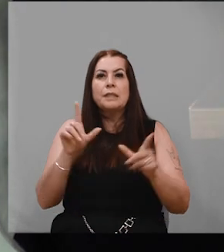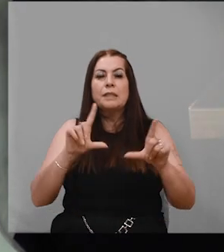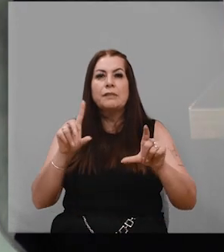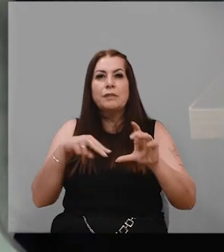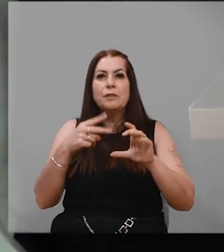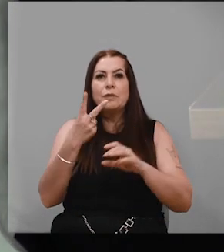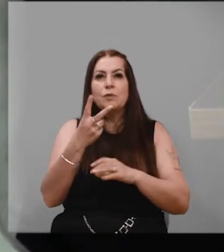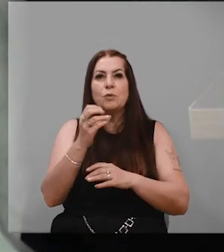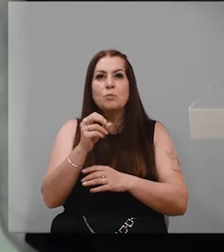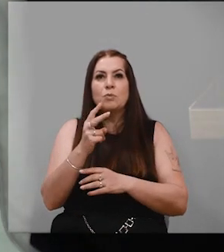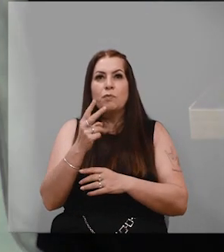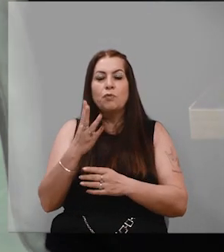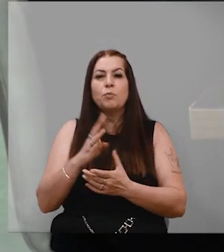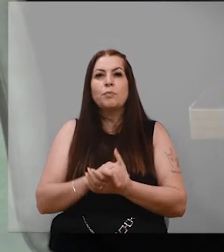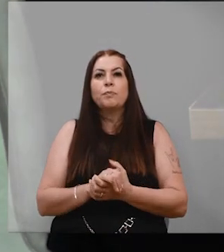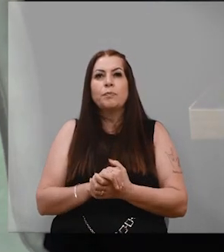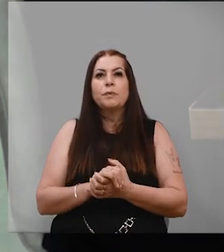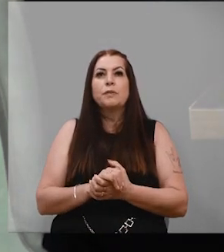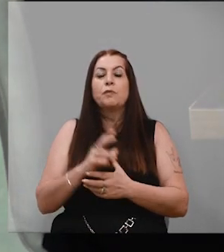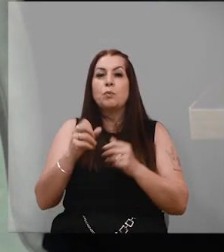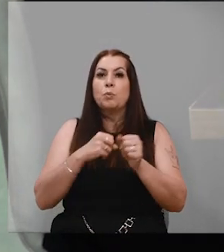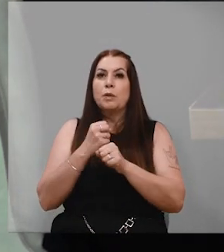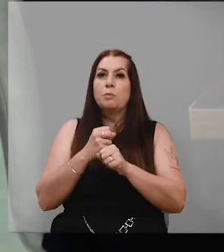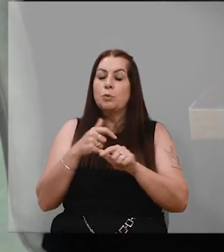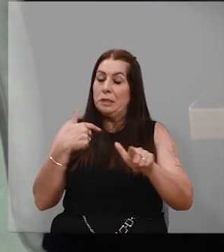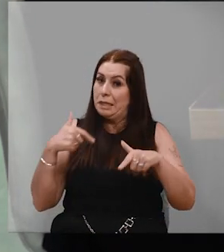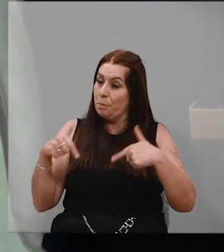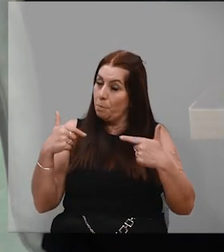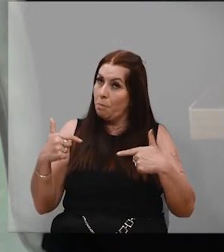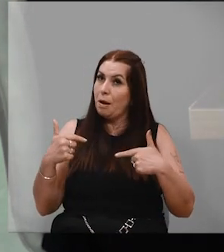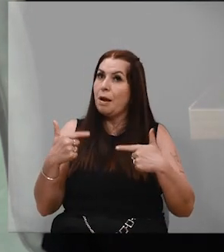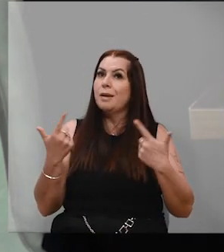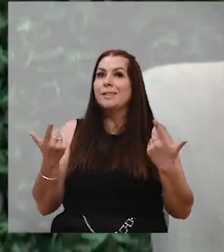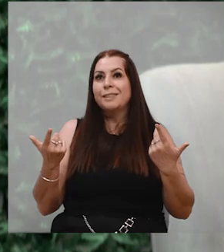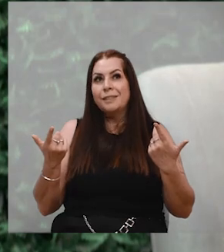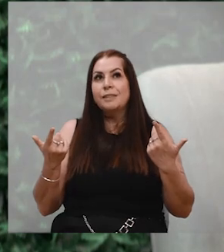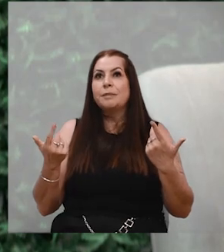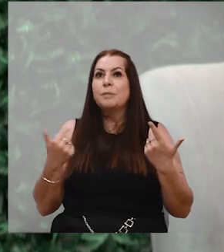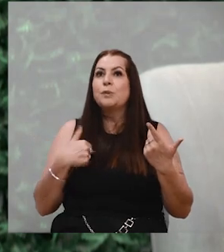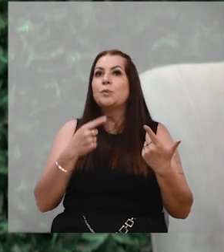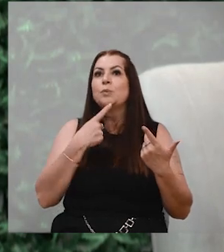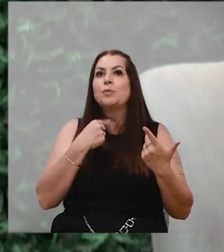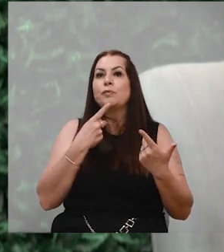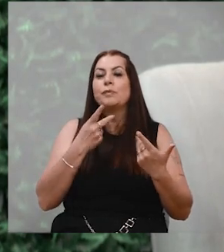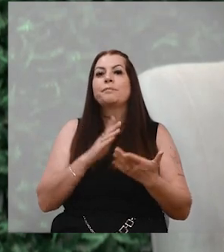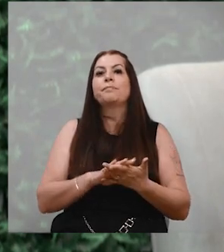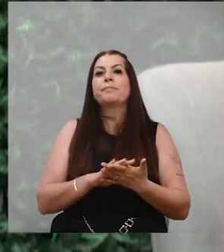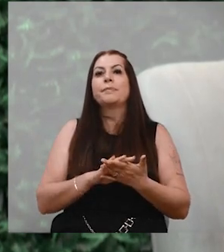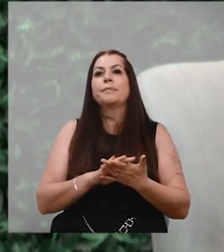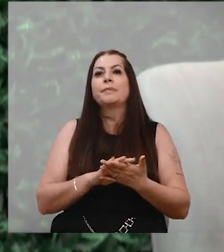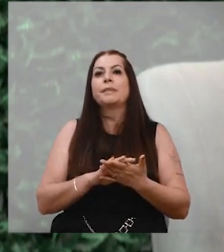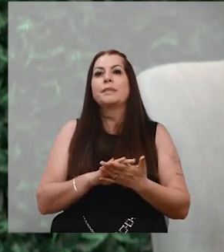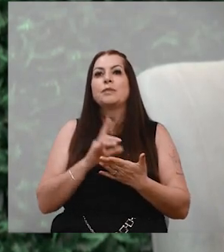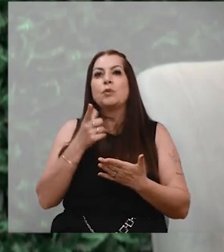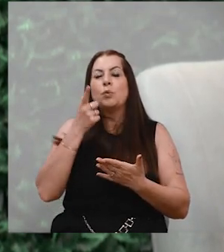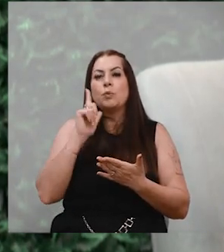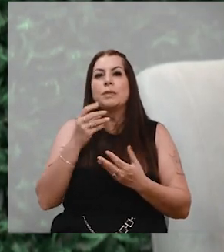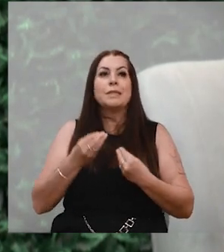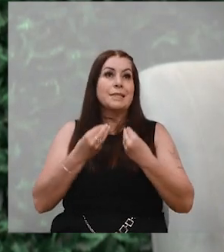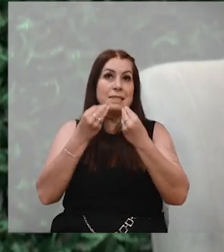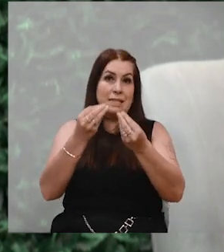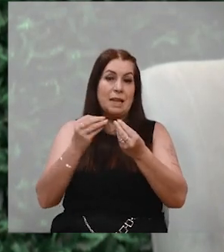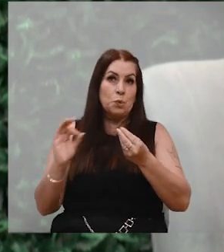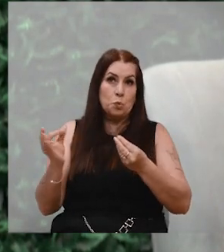finais na TV Câmara 2024. Foi um ano de muito trabalho, mas eu gosto de dizer que a gente só